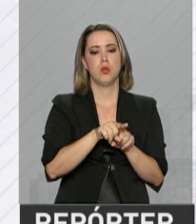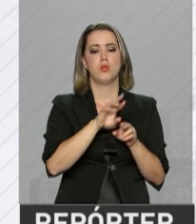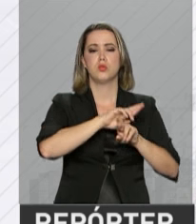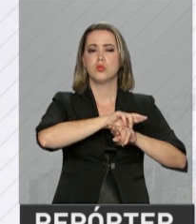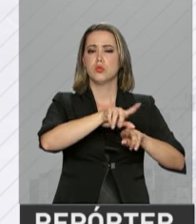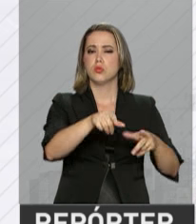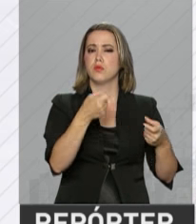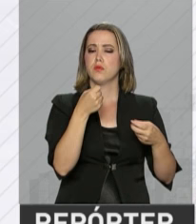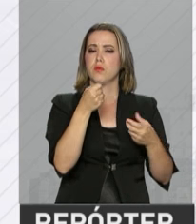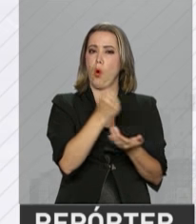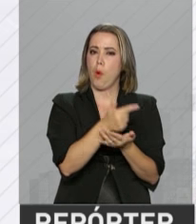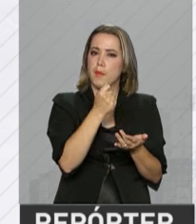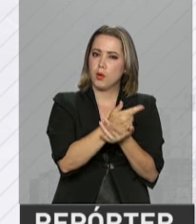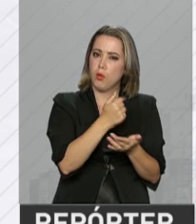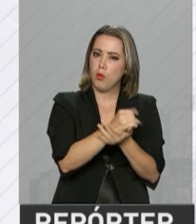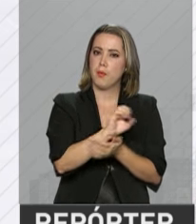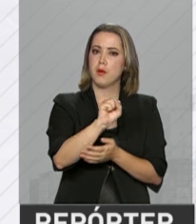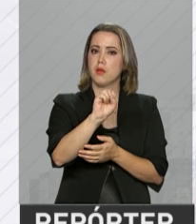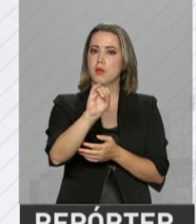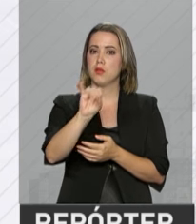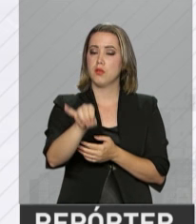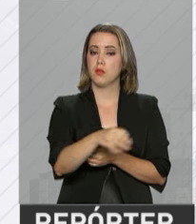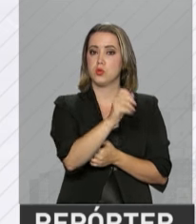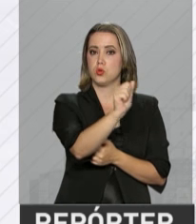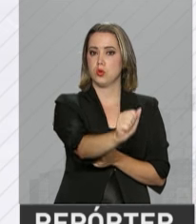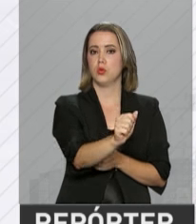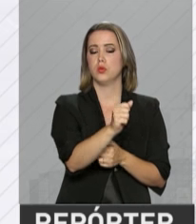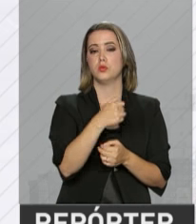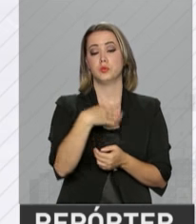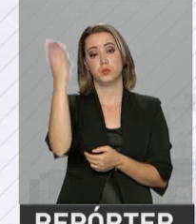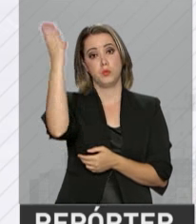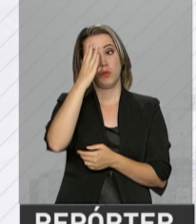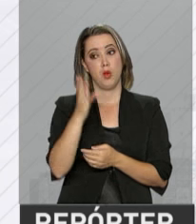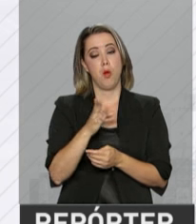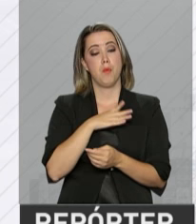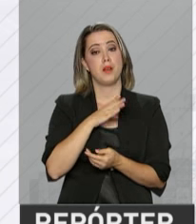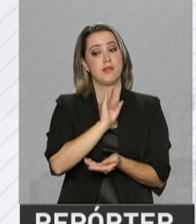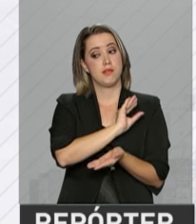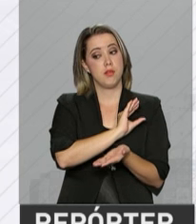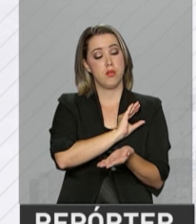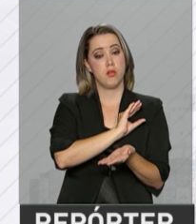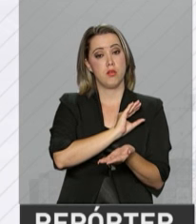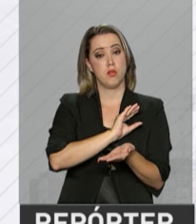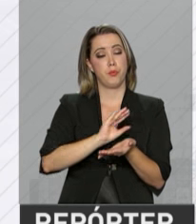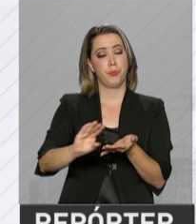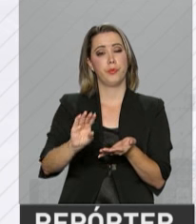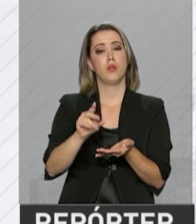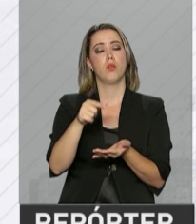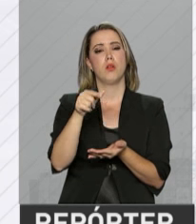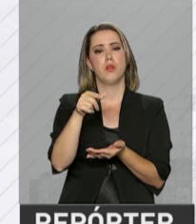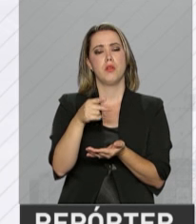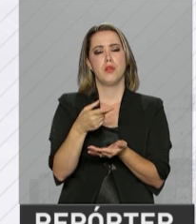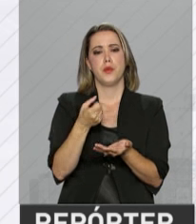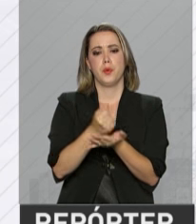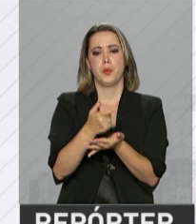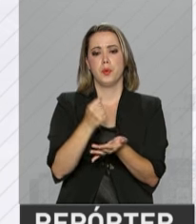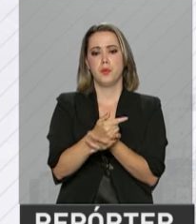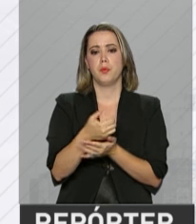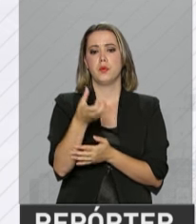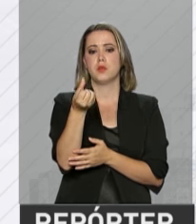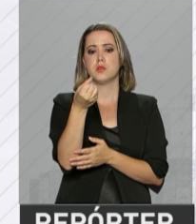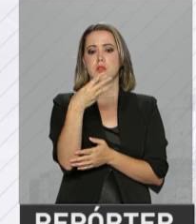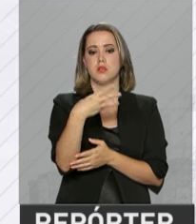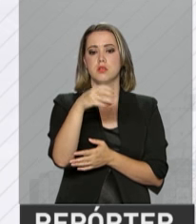com grande força da soja o brasil por sua vez importou 639 milhões de dólares da espanha com destaque